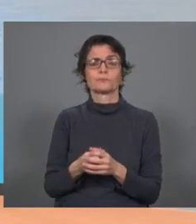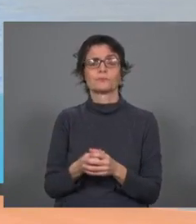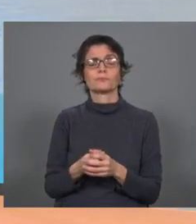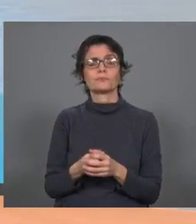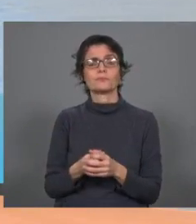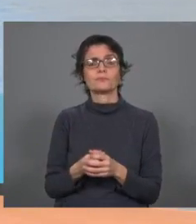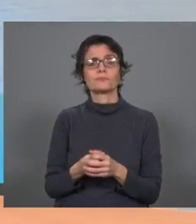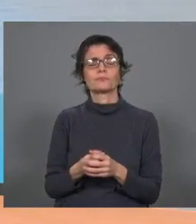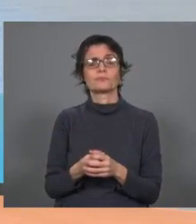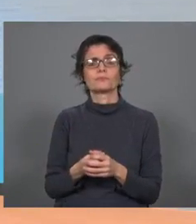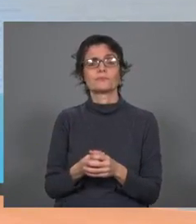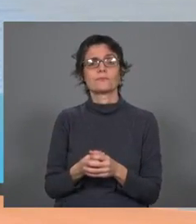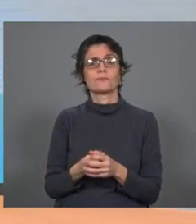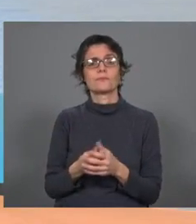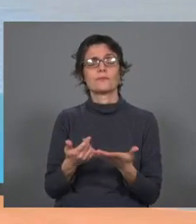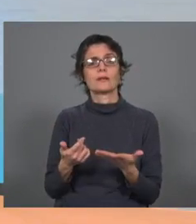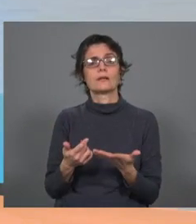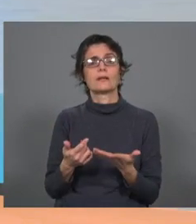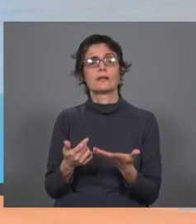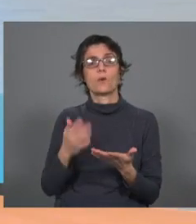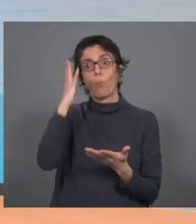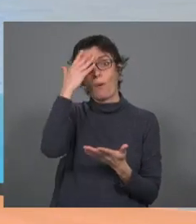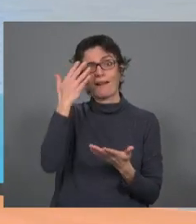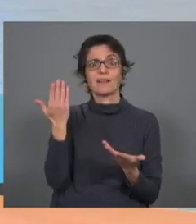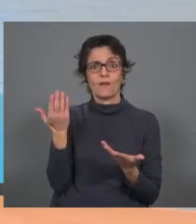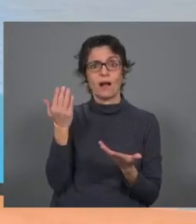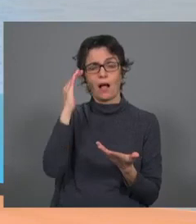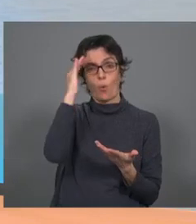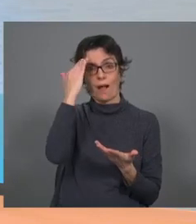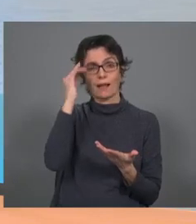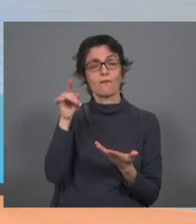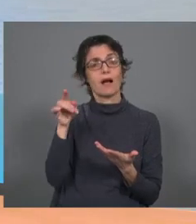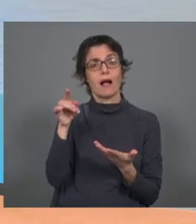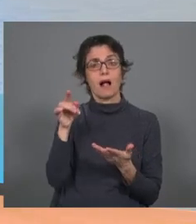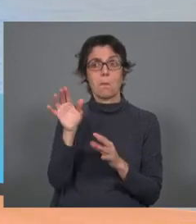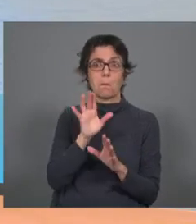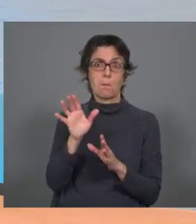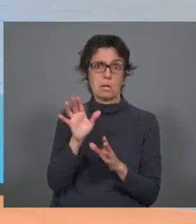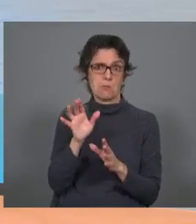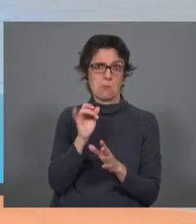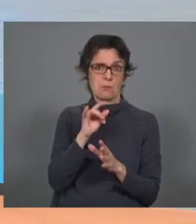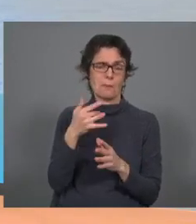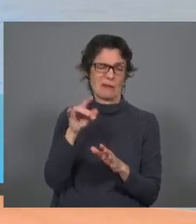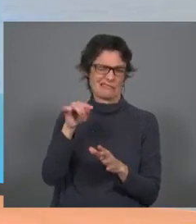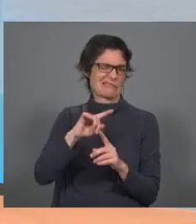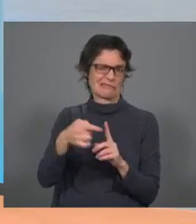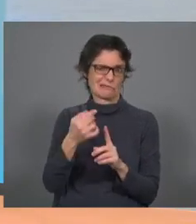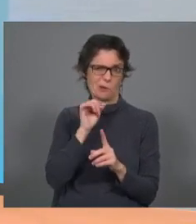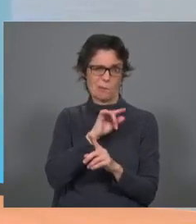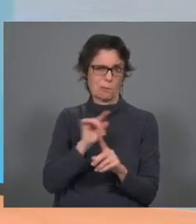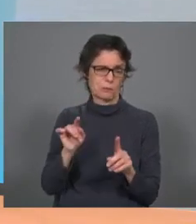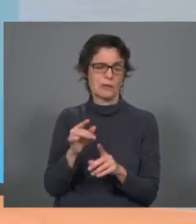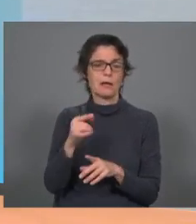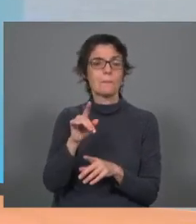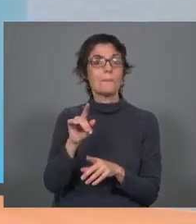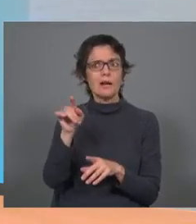No ano anterior, o Carnaval ainda foi mais ou menos possível. Este já não será, no entanto, a Juventude Hospitaleira está a